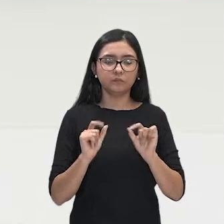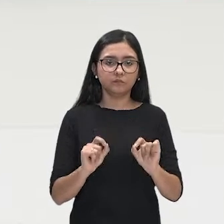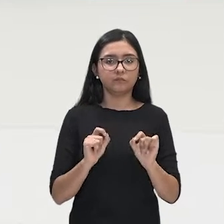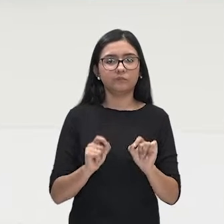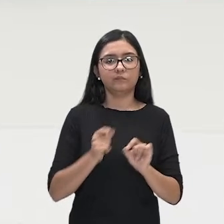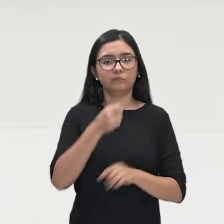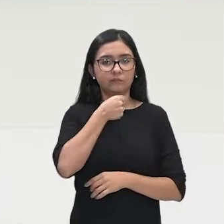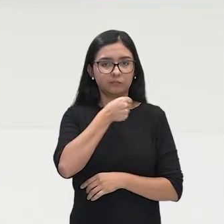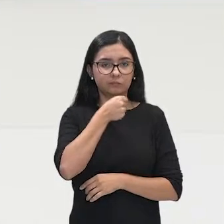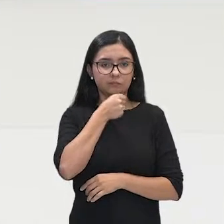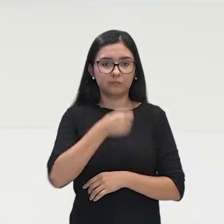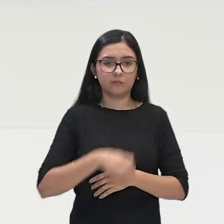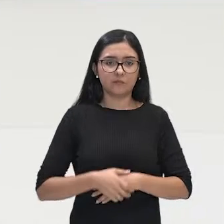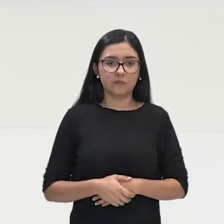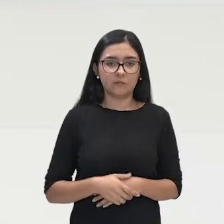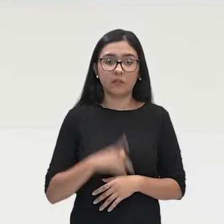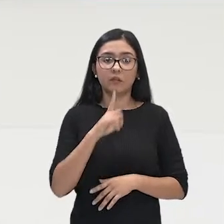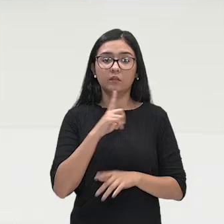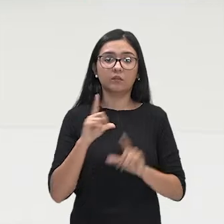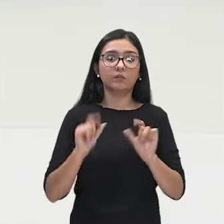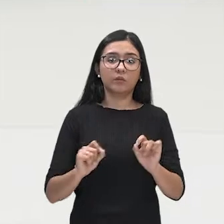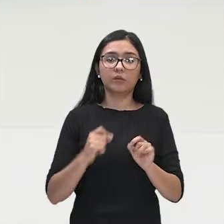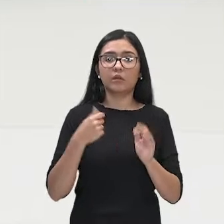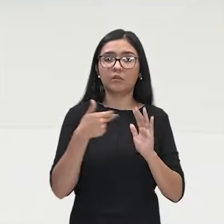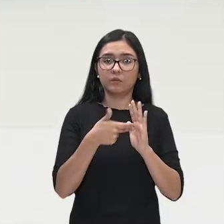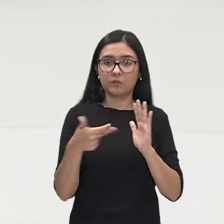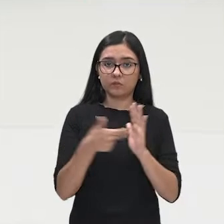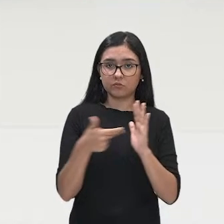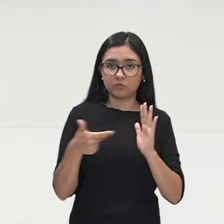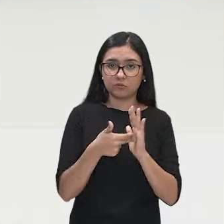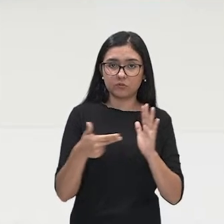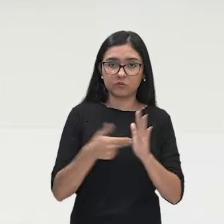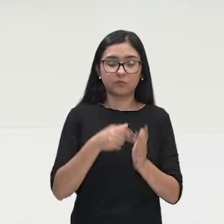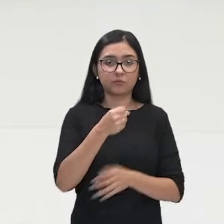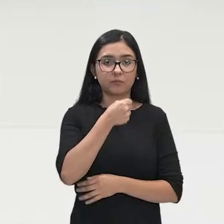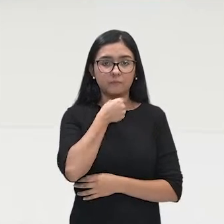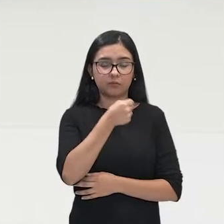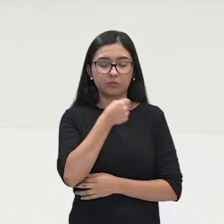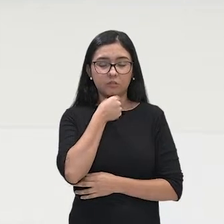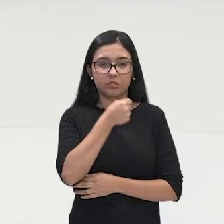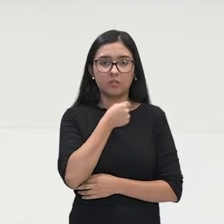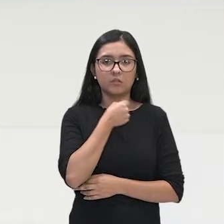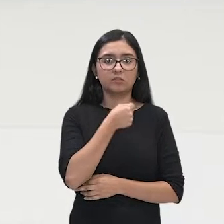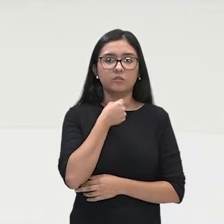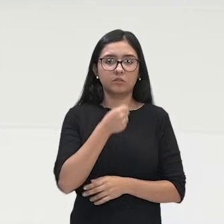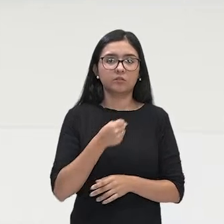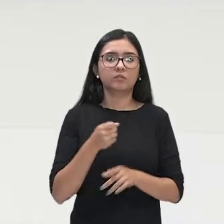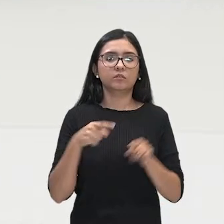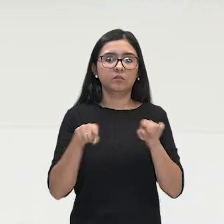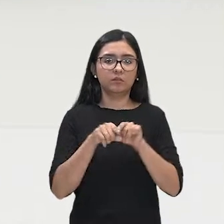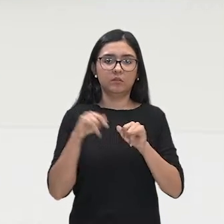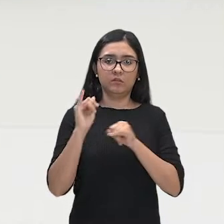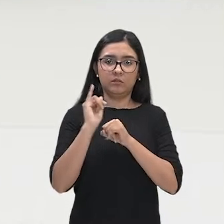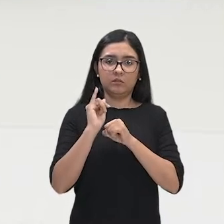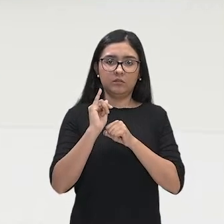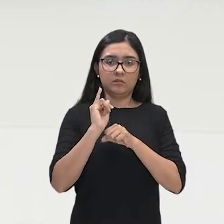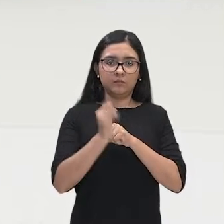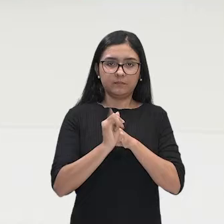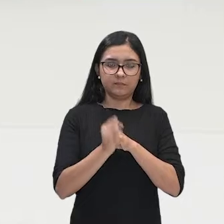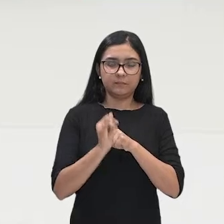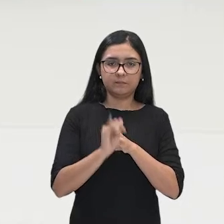jornalística? Nós temos, né, a notícia em si, a reportagem, a crônica e